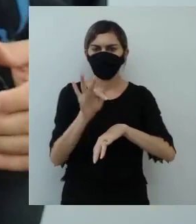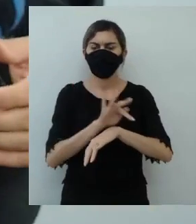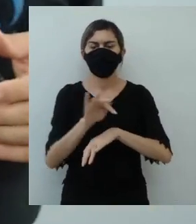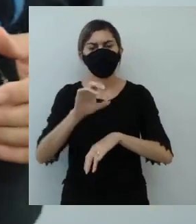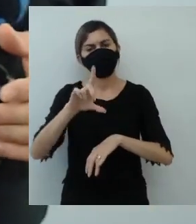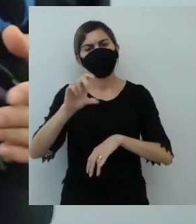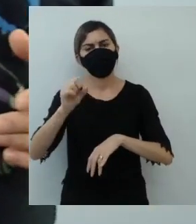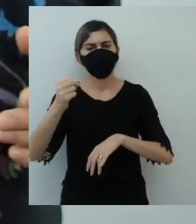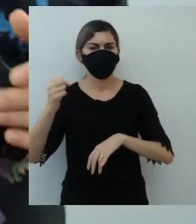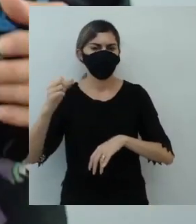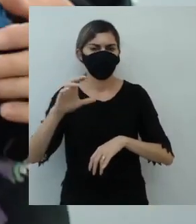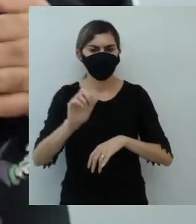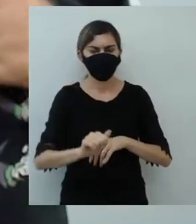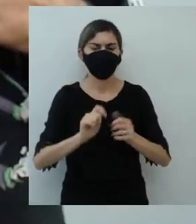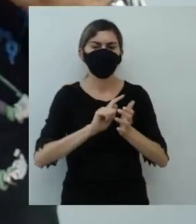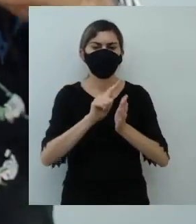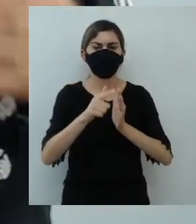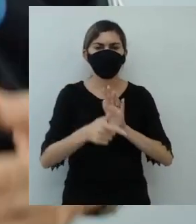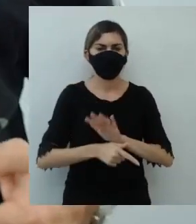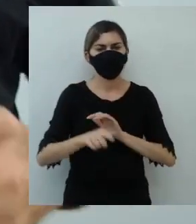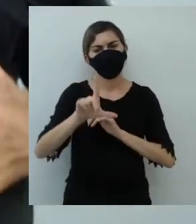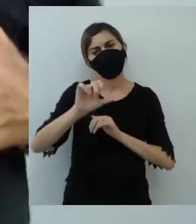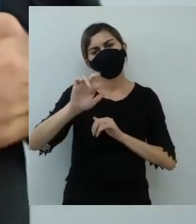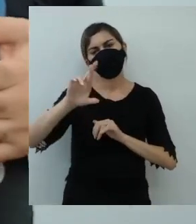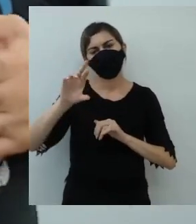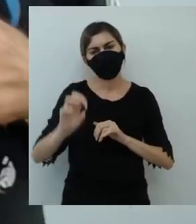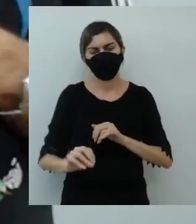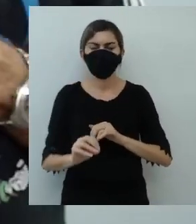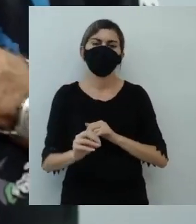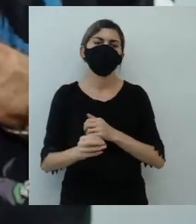né? Dos gêneros lírico, satírico,